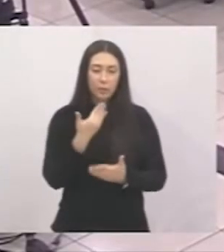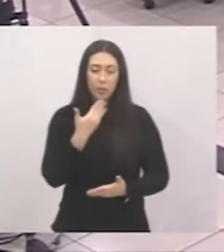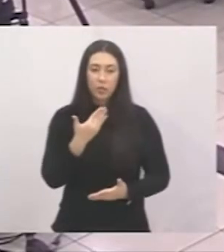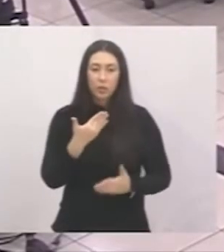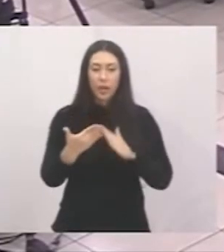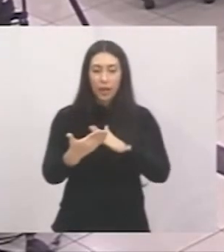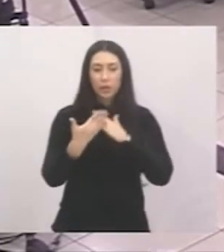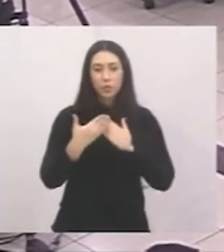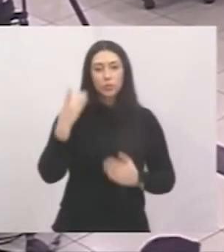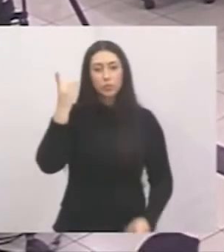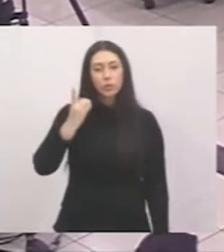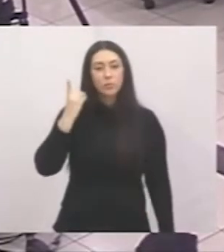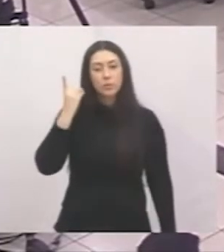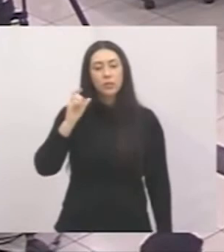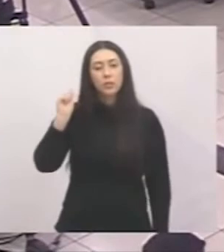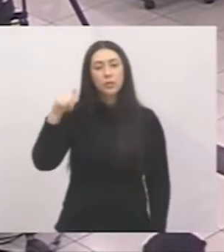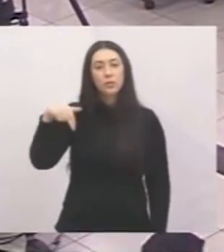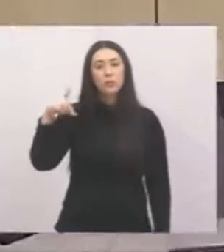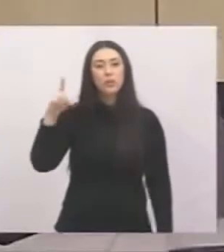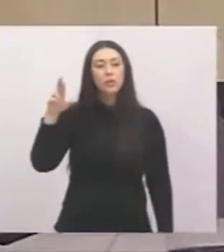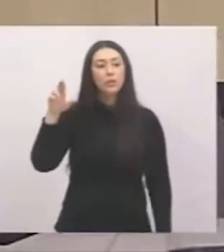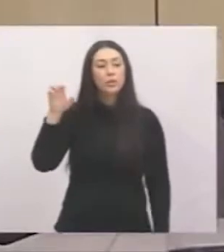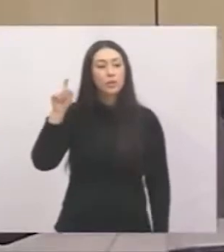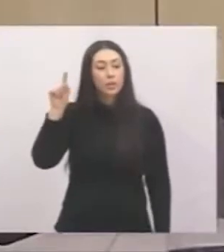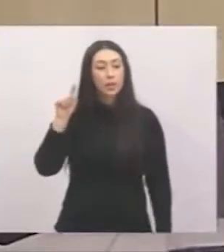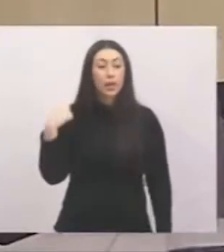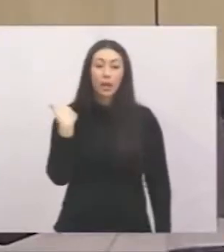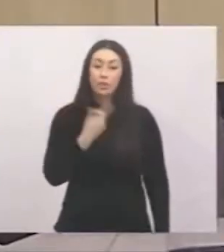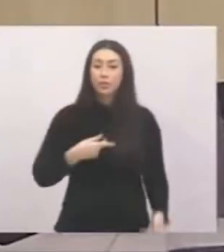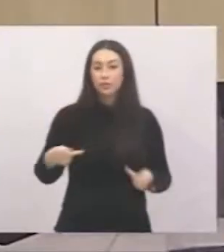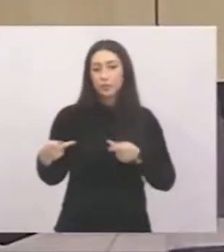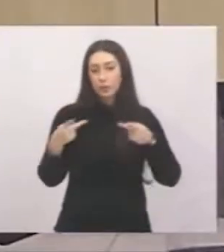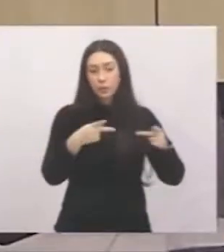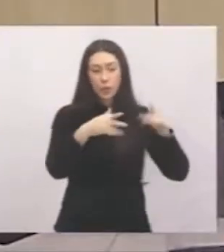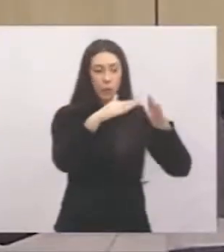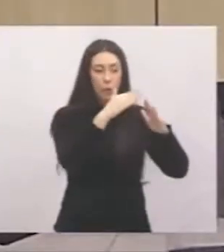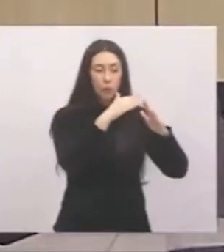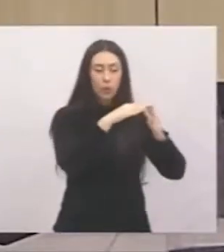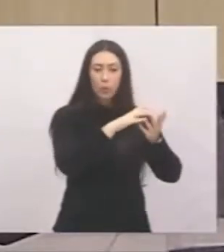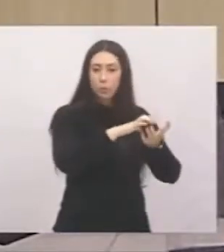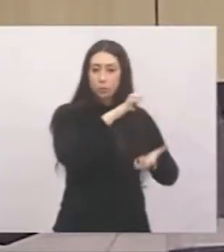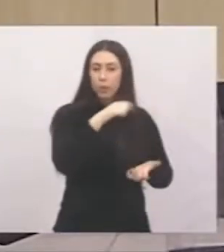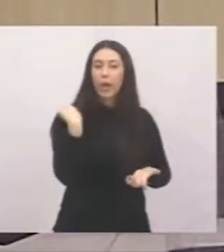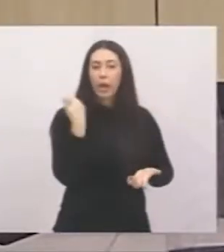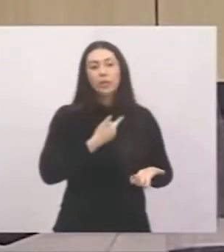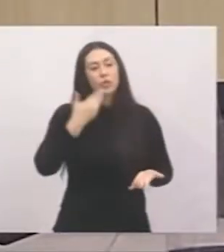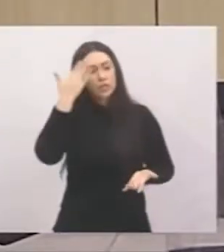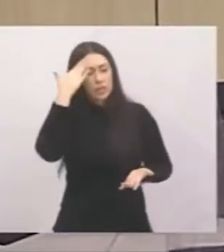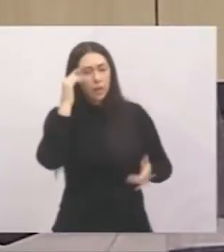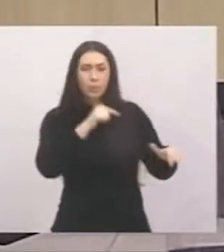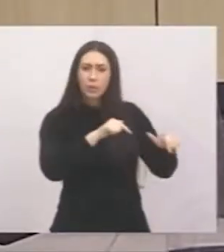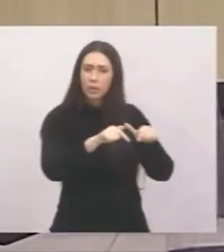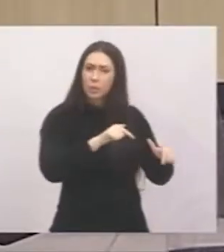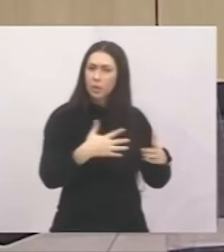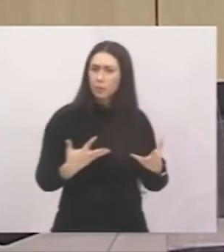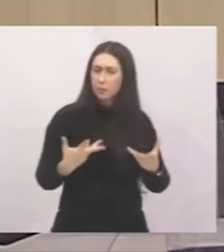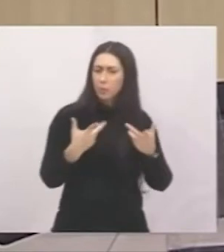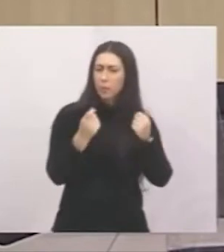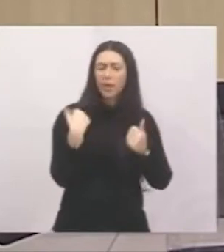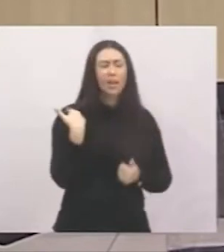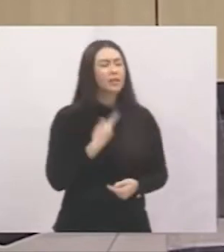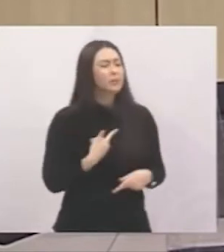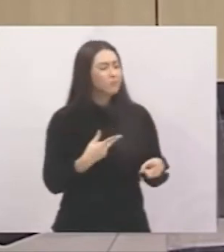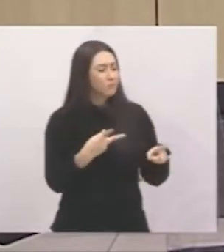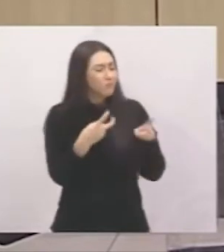aí nossa Deputado André do Prado a gente teve ali no asilo poder ir com os anãs sabe do excelente trabalho que presta na nossa cidade e a gente